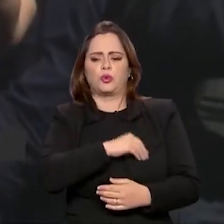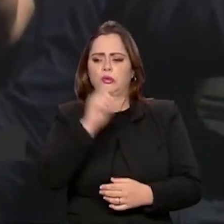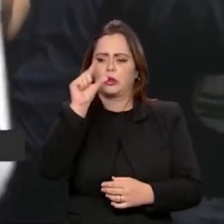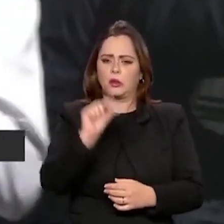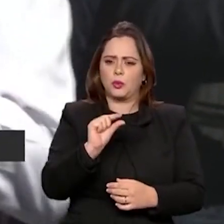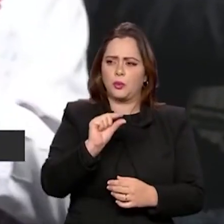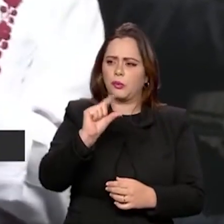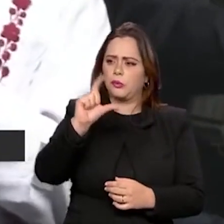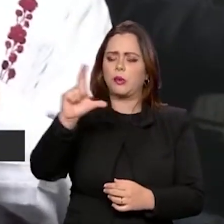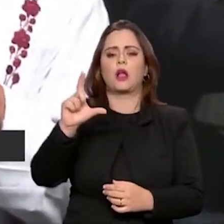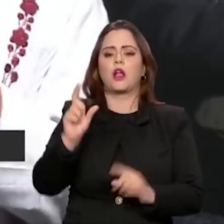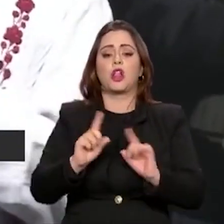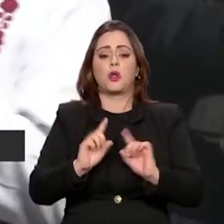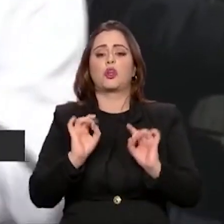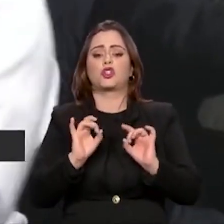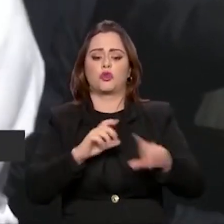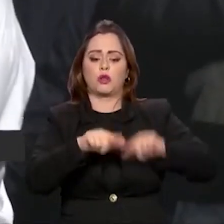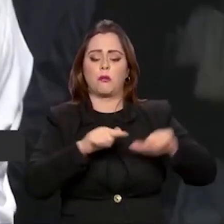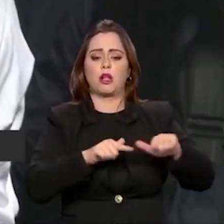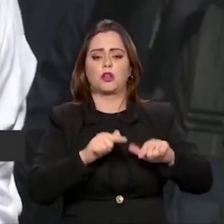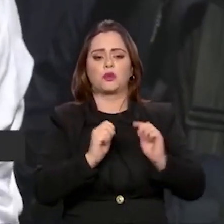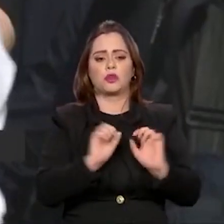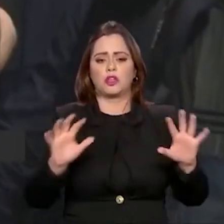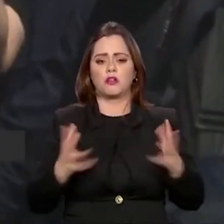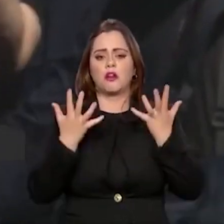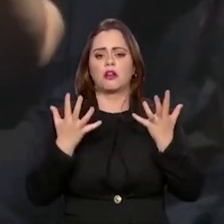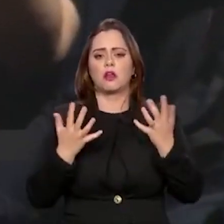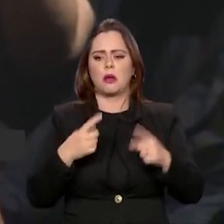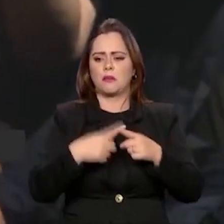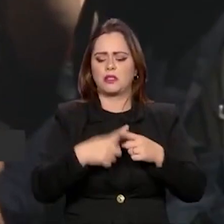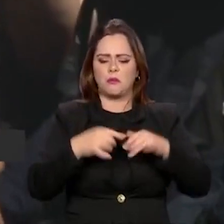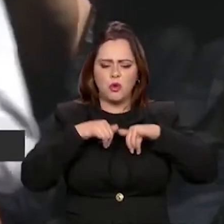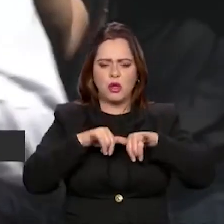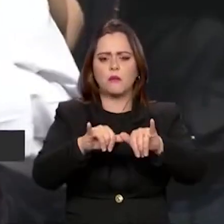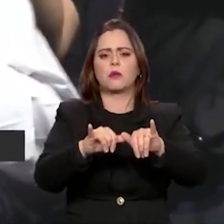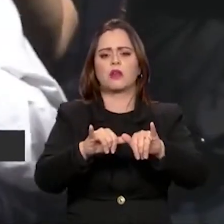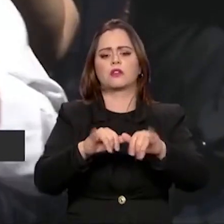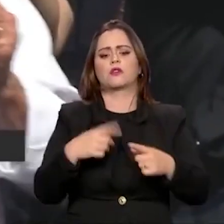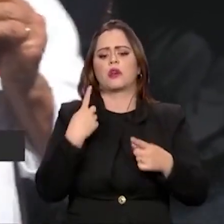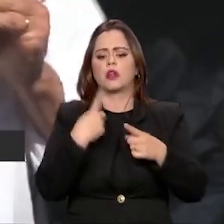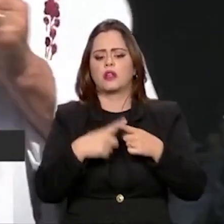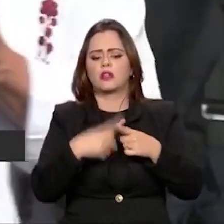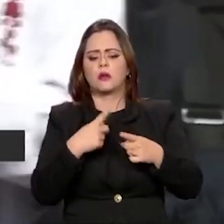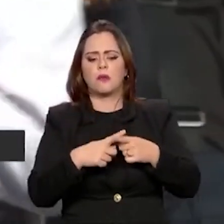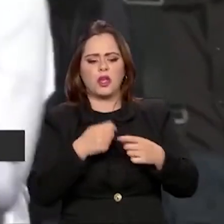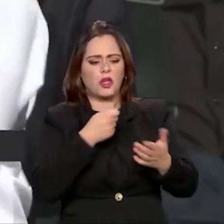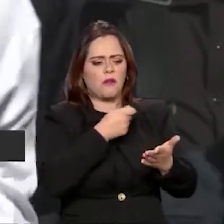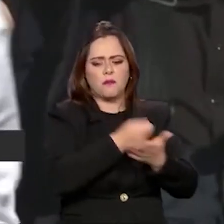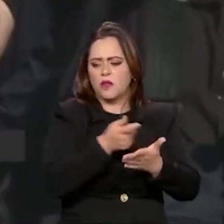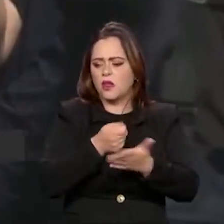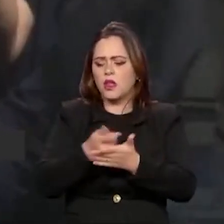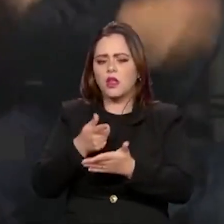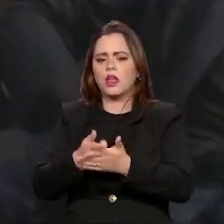ganha não é só o trabalhador que ganha o mínimo, ganha o cidadão do comércio, o cidadão que vende cachorro-quente,